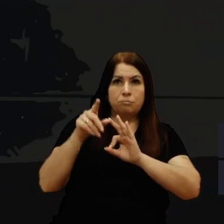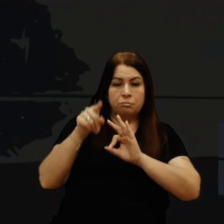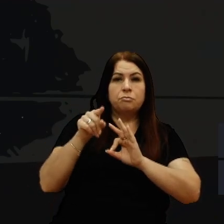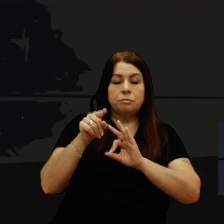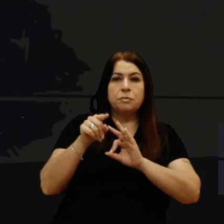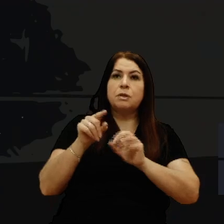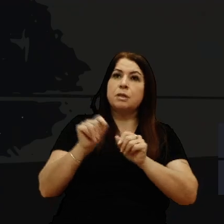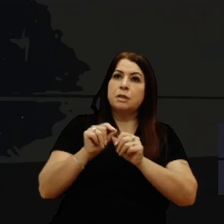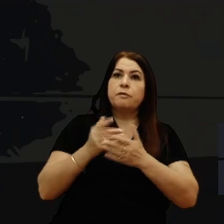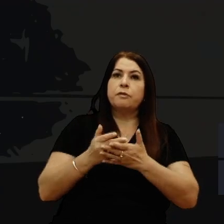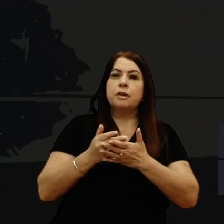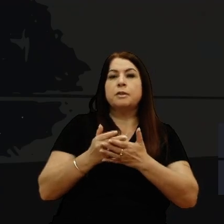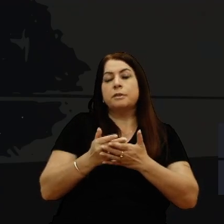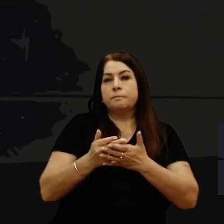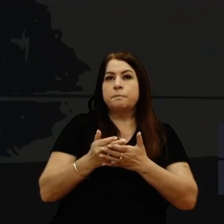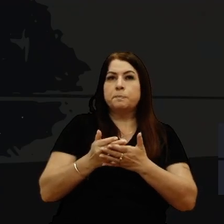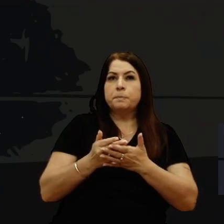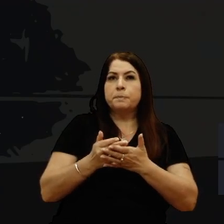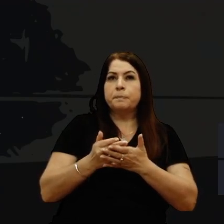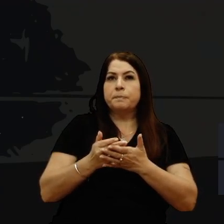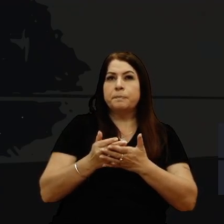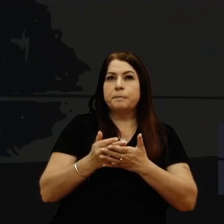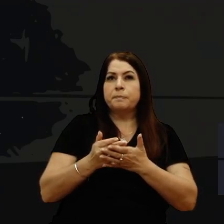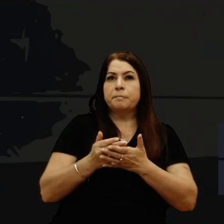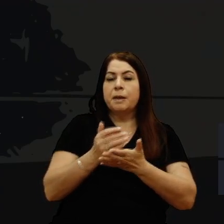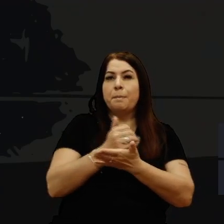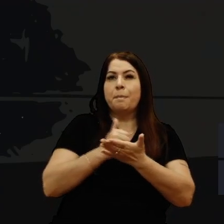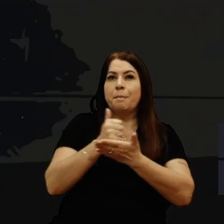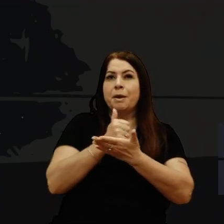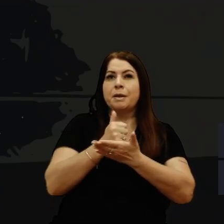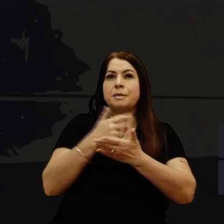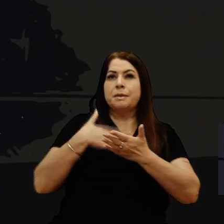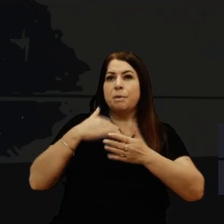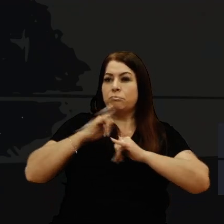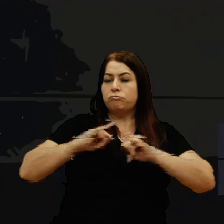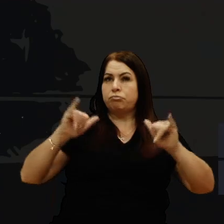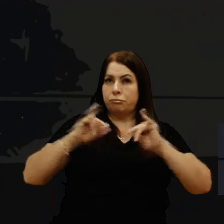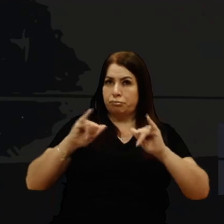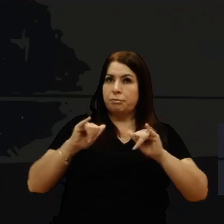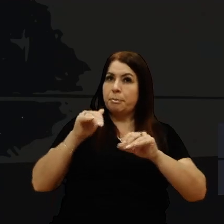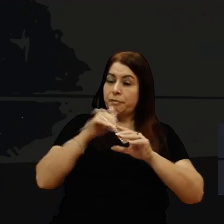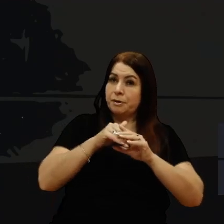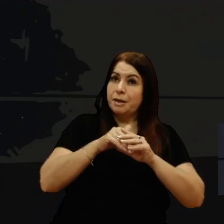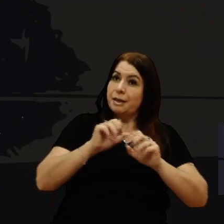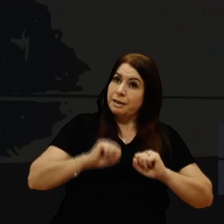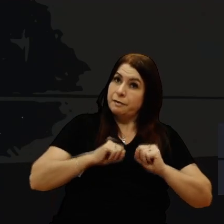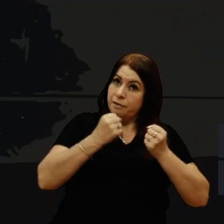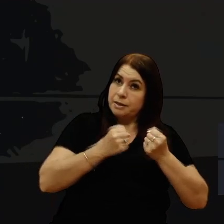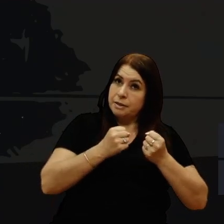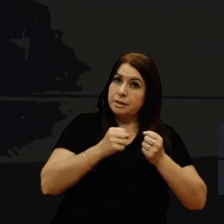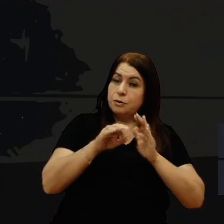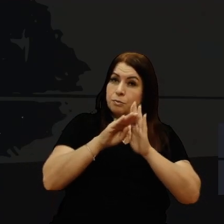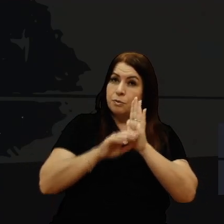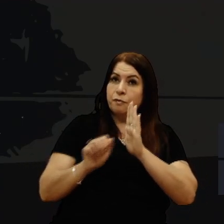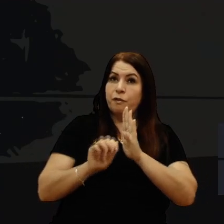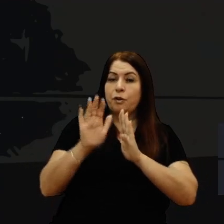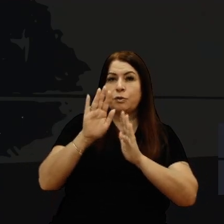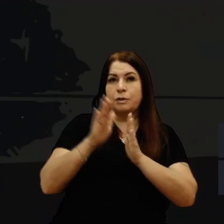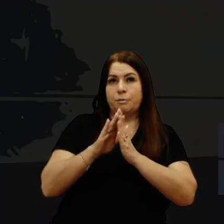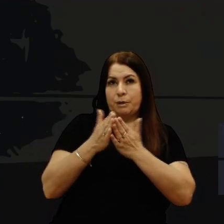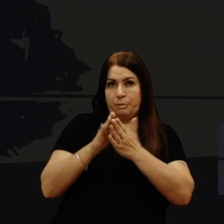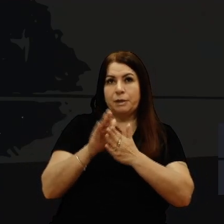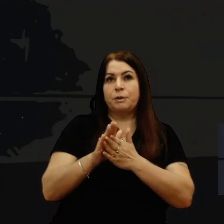projeto que foi basicamente a base, né, da minha campanha, né, que é a defesa dos princípios e valores